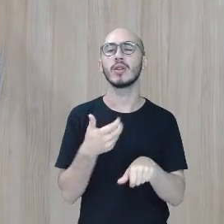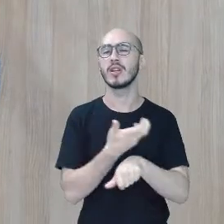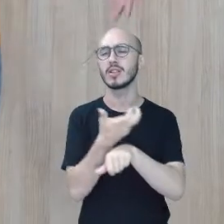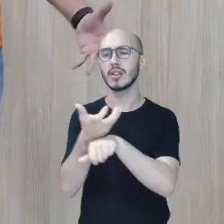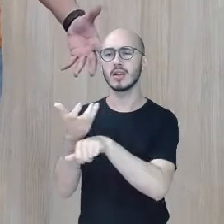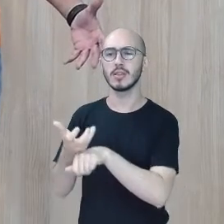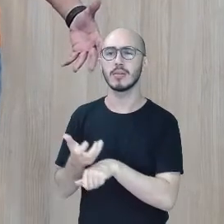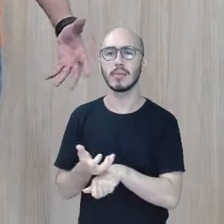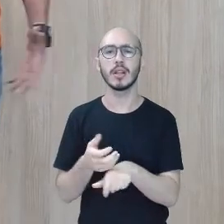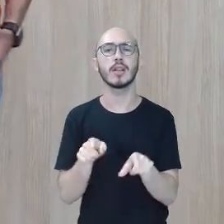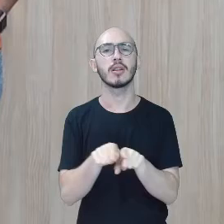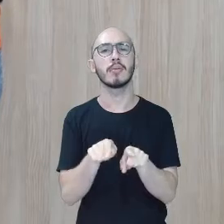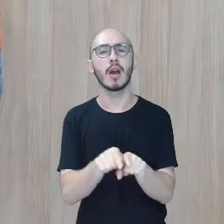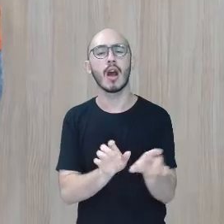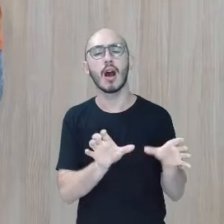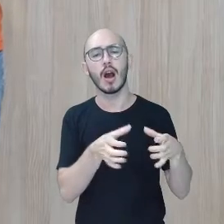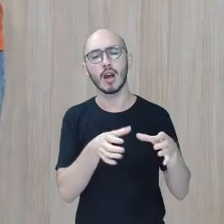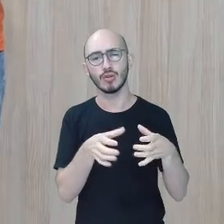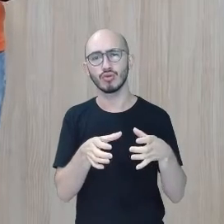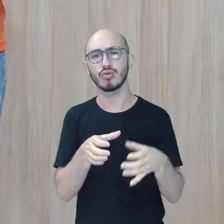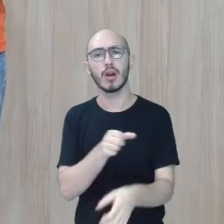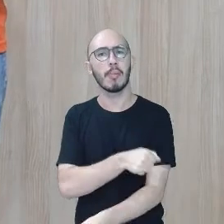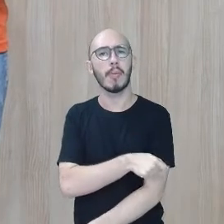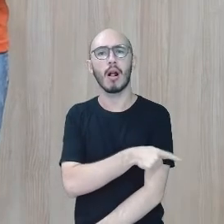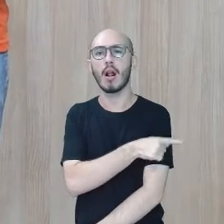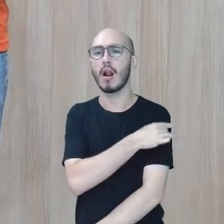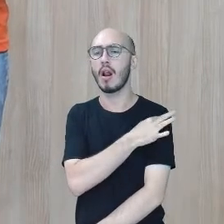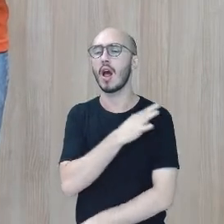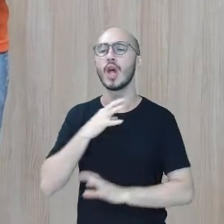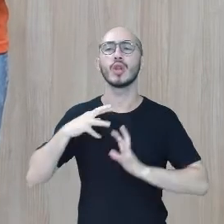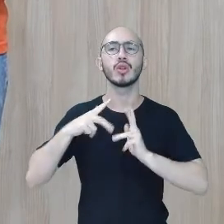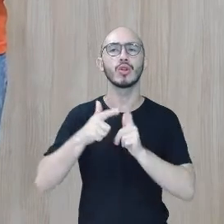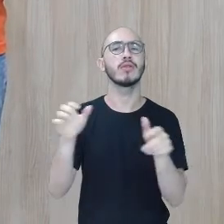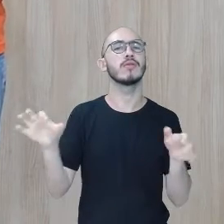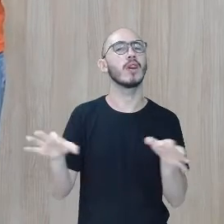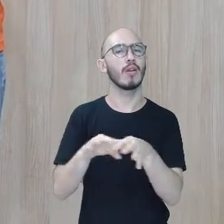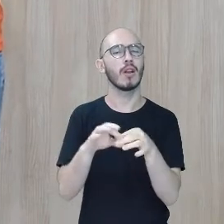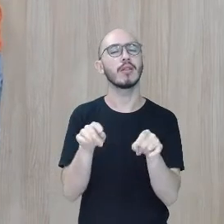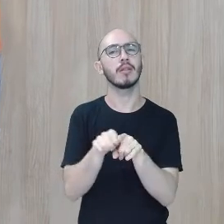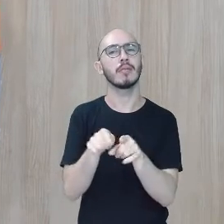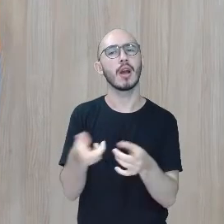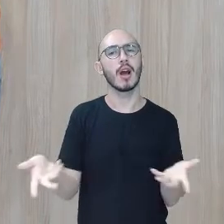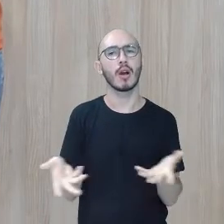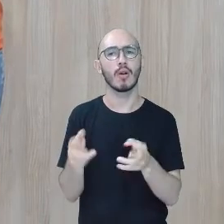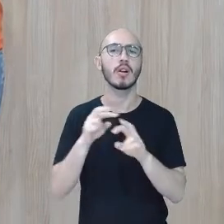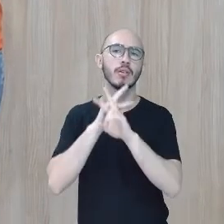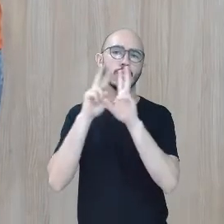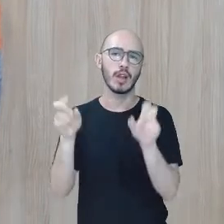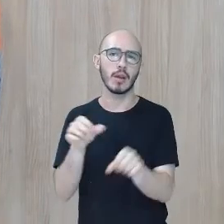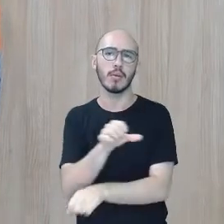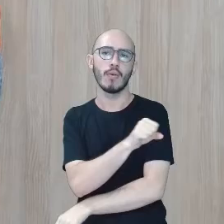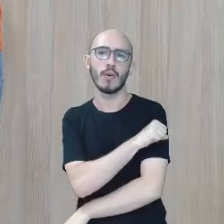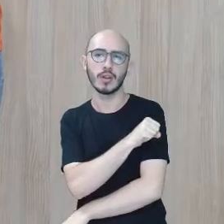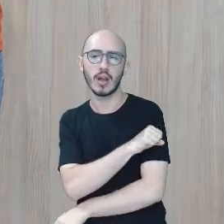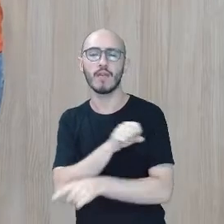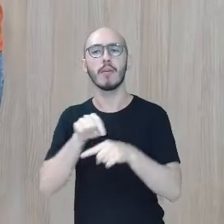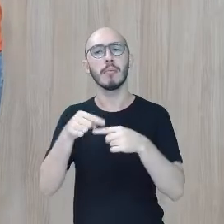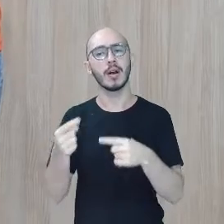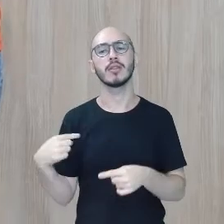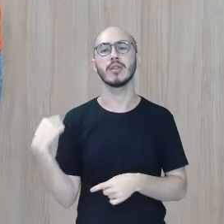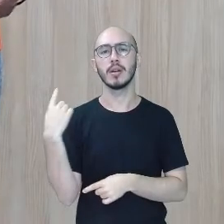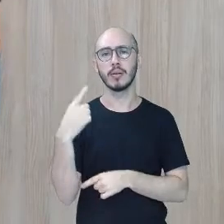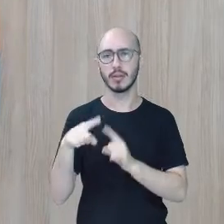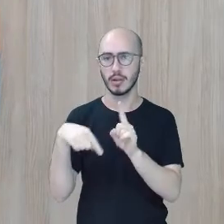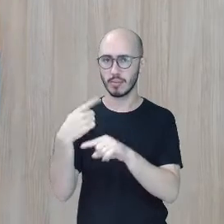outras séries, tá bom? Então a gente vai falar aqui de um assunto pertinente ao oitavo ano, mas a gente sempre volta aí para o assunto